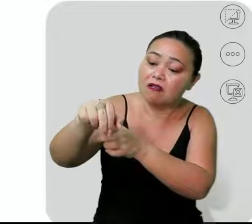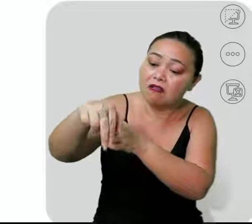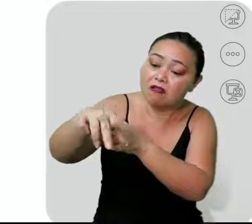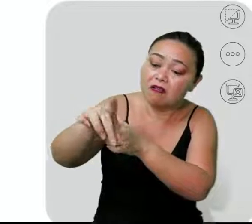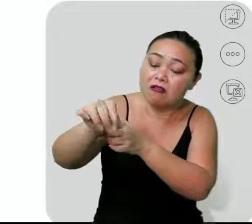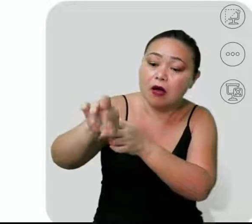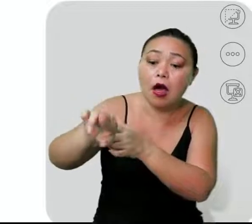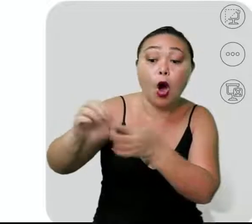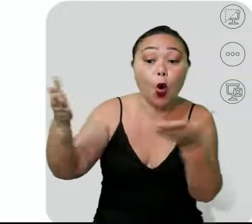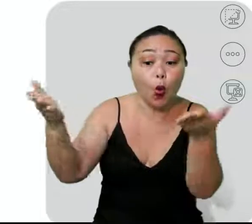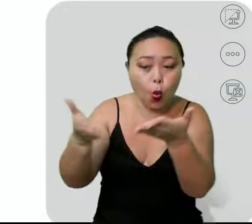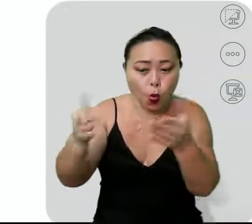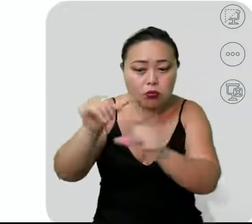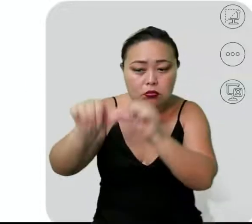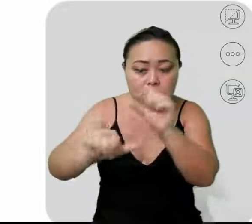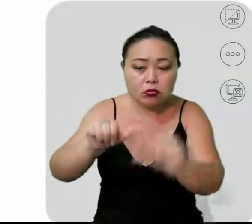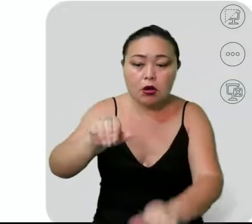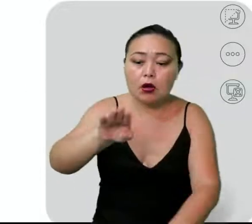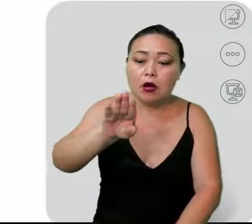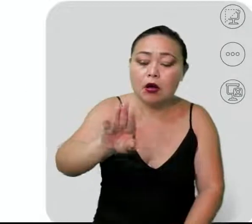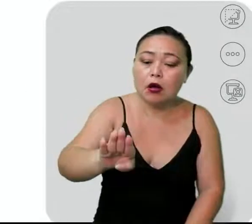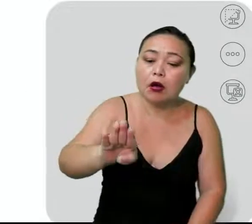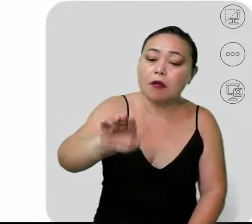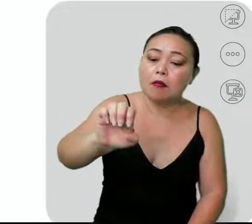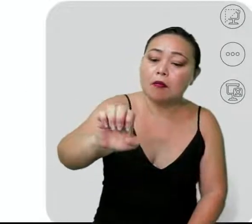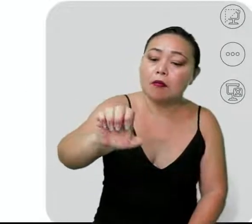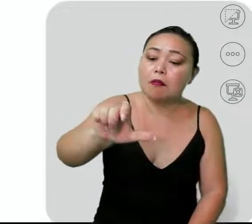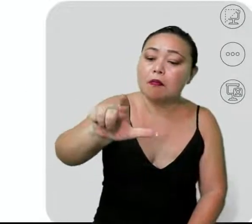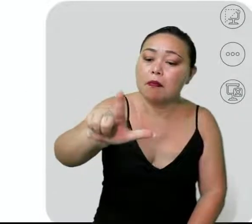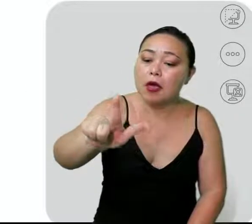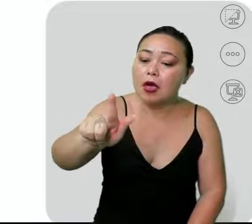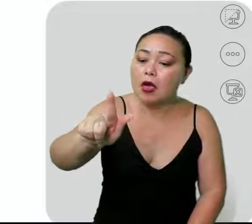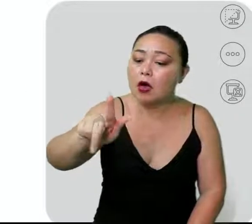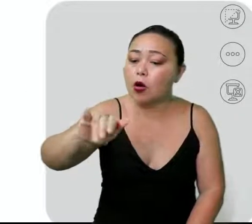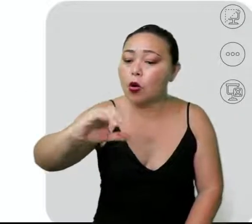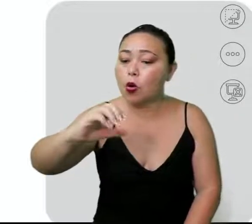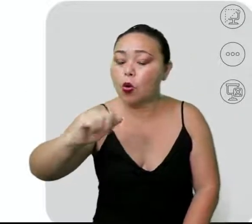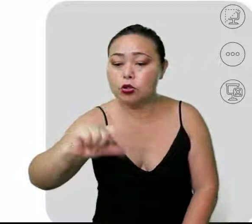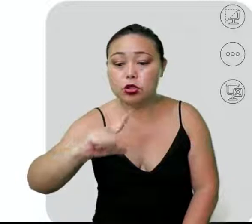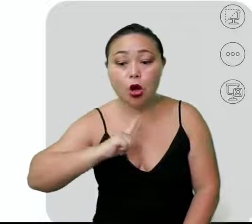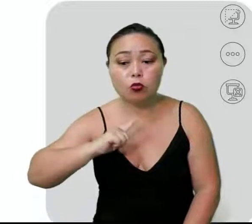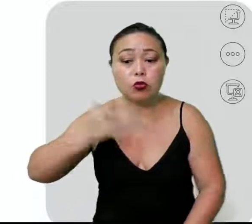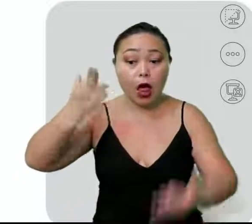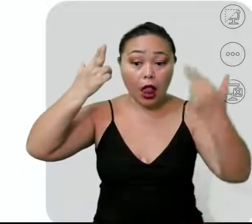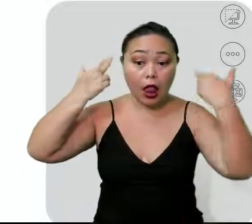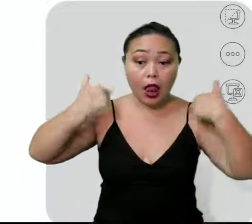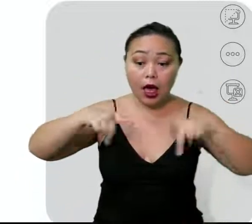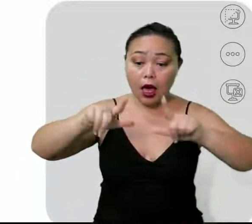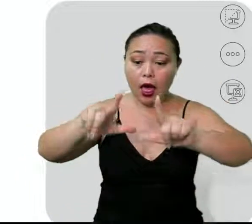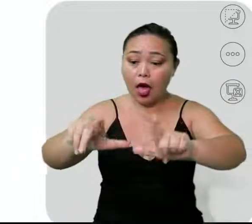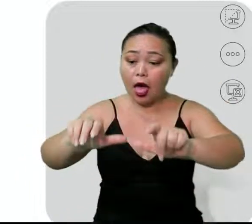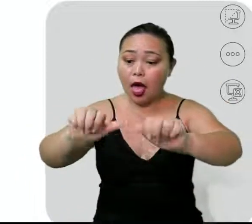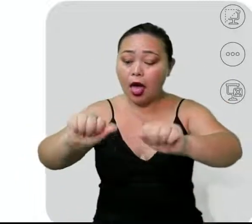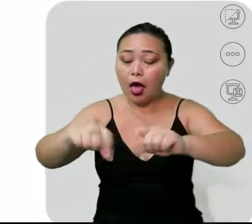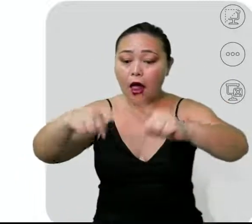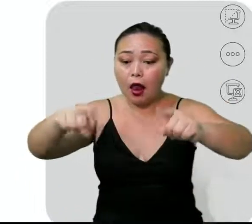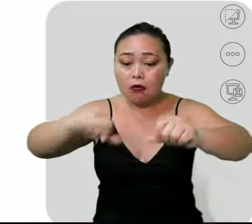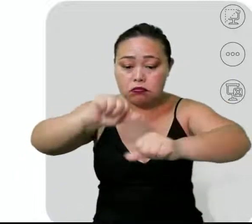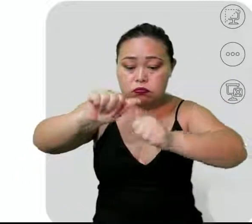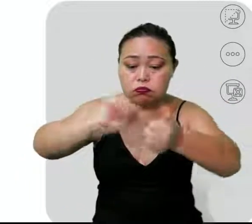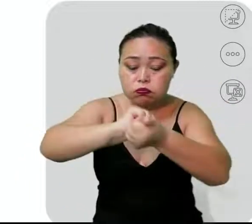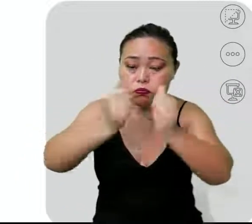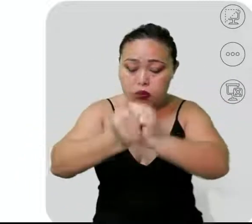a Bélgica é um local muito rico na produção de lã né Alan é que vai ajudar o